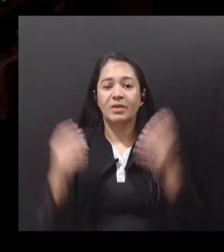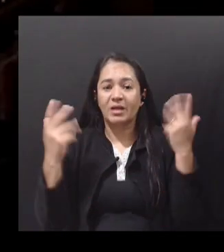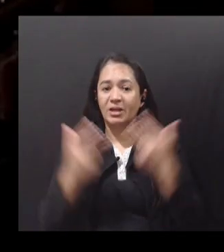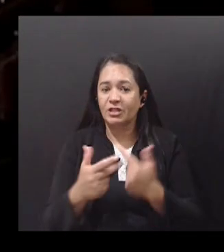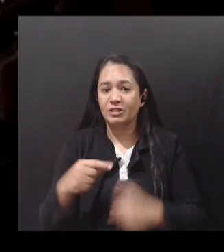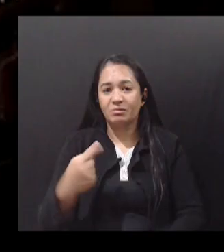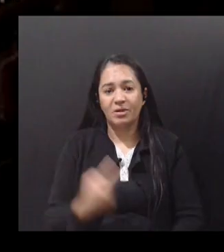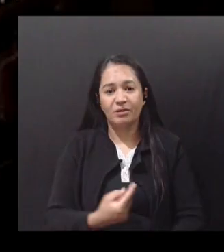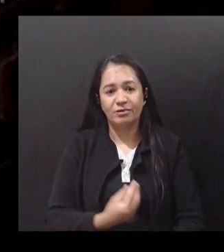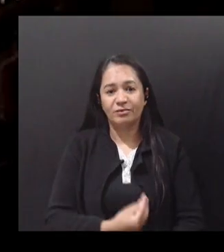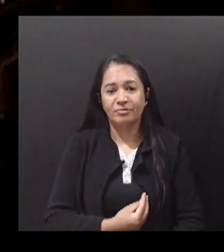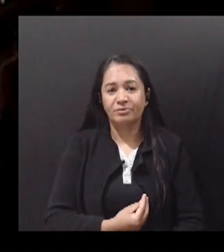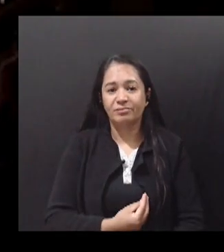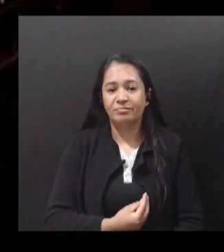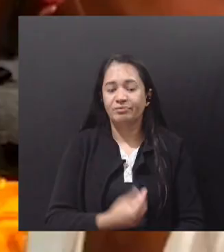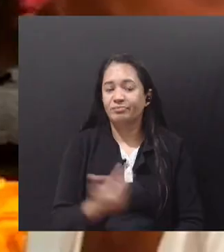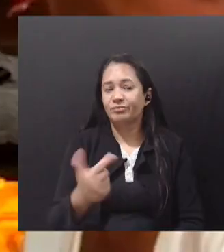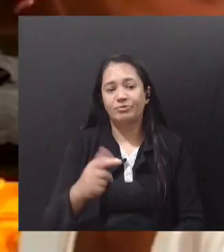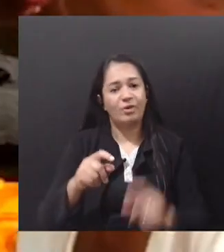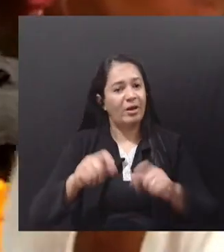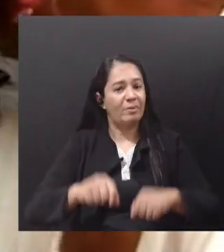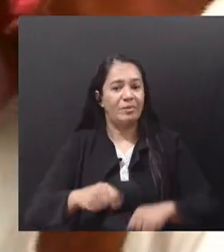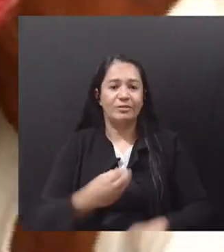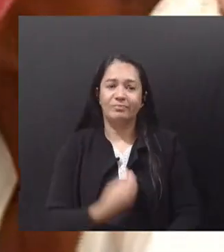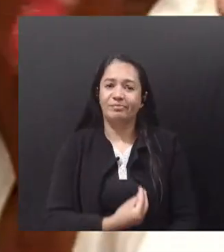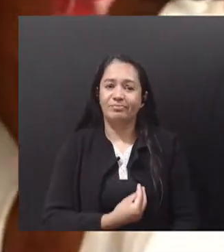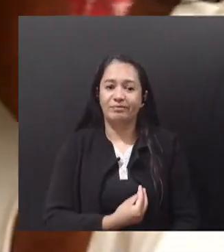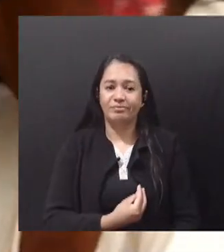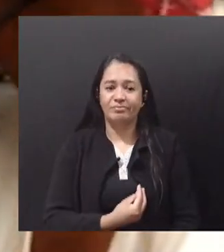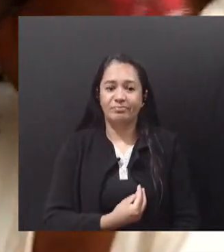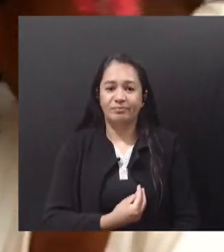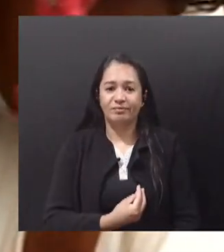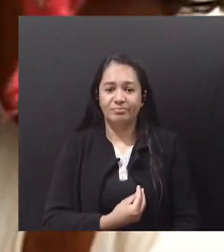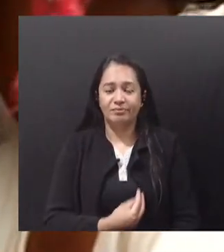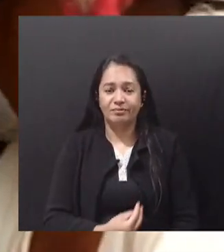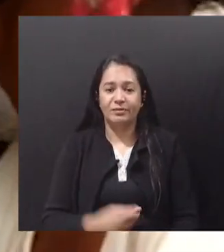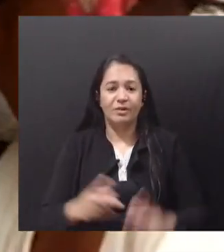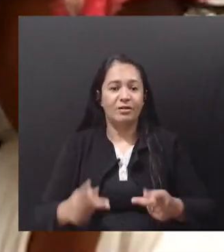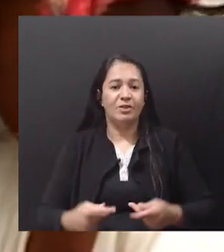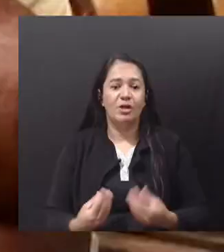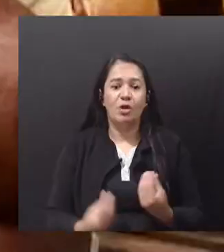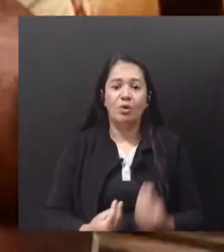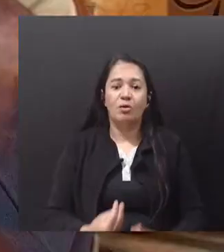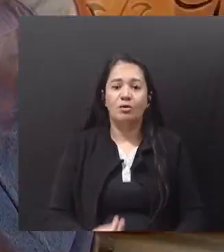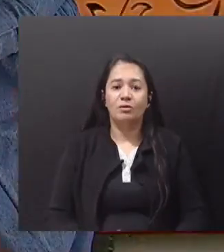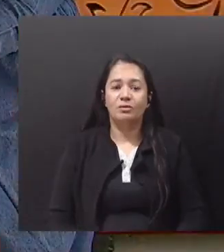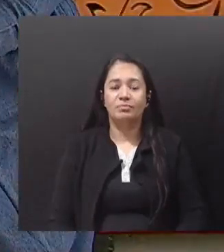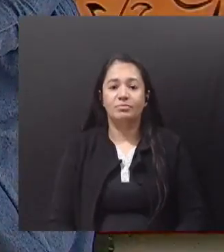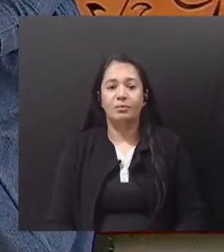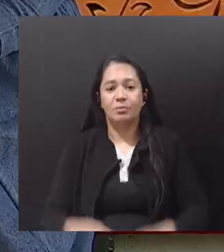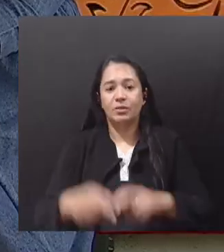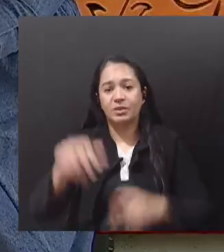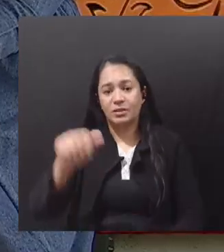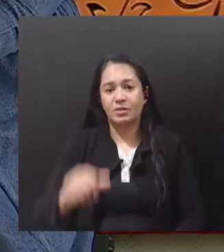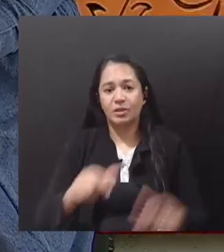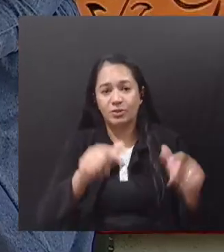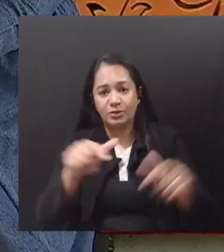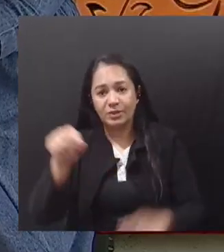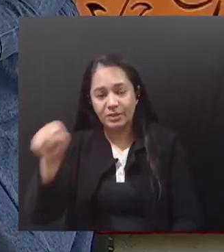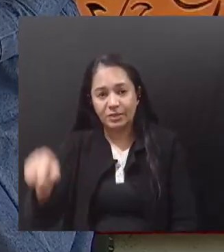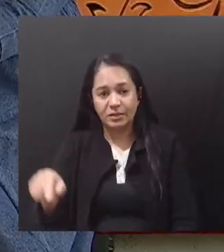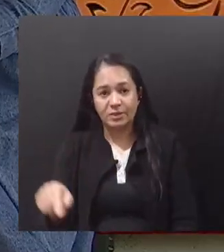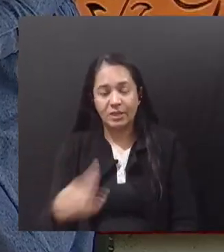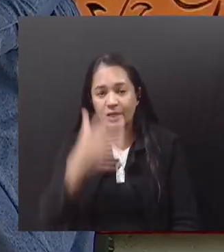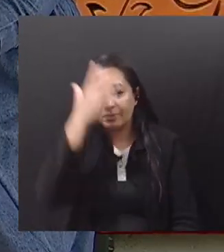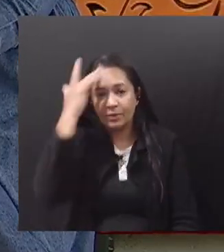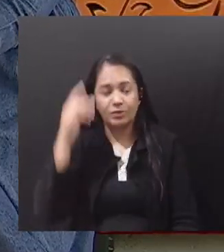vive, a gente tem condição de fazer algum ser humano viver. Então a Fraternidade está nesses locais, onde ninguém está.